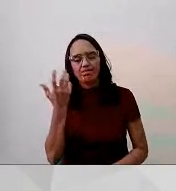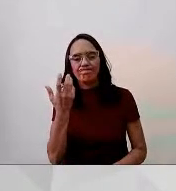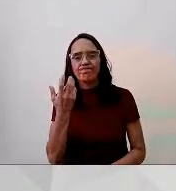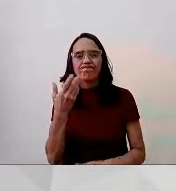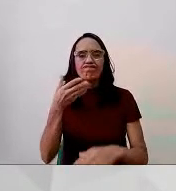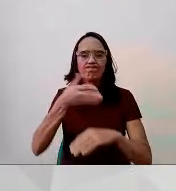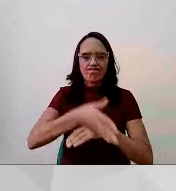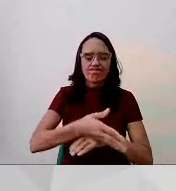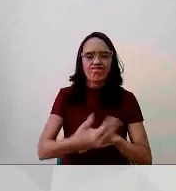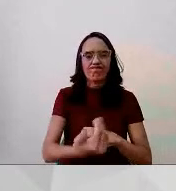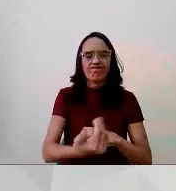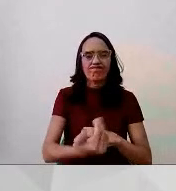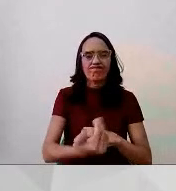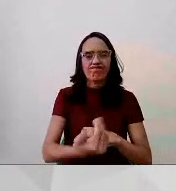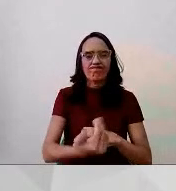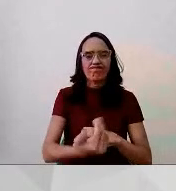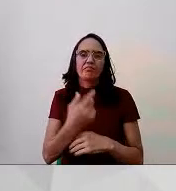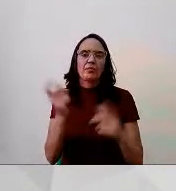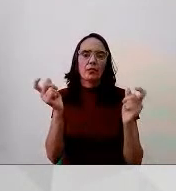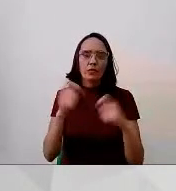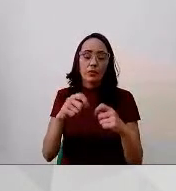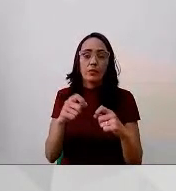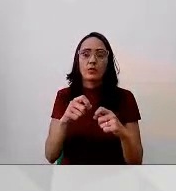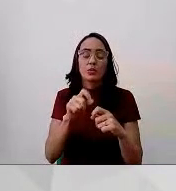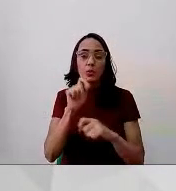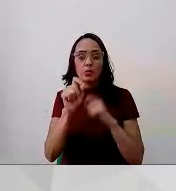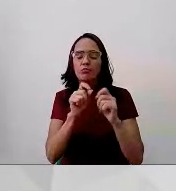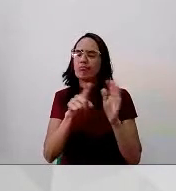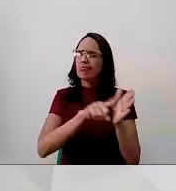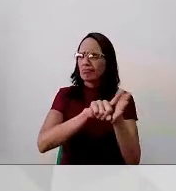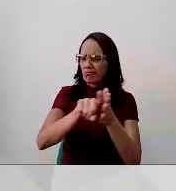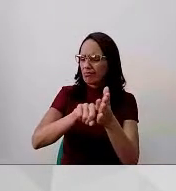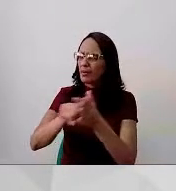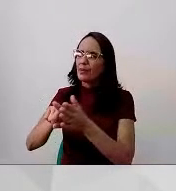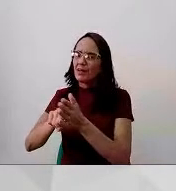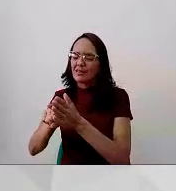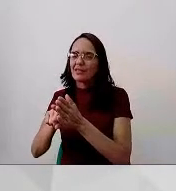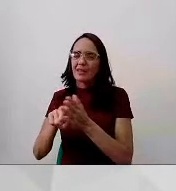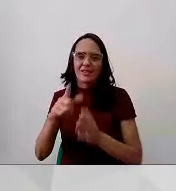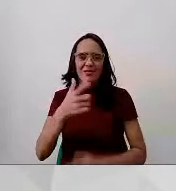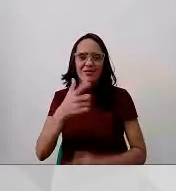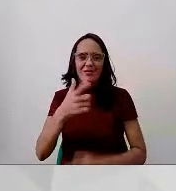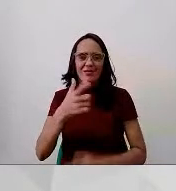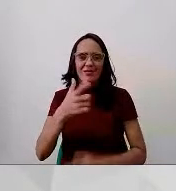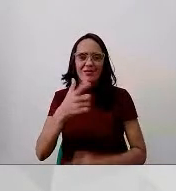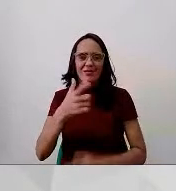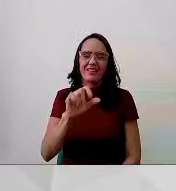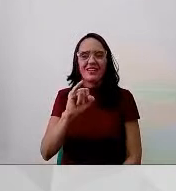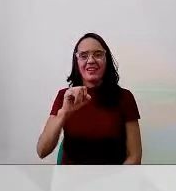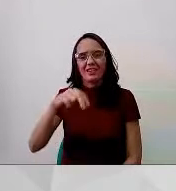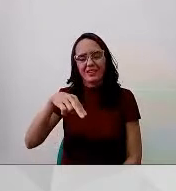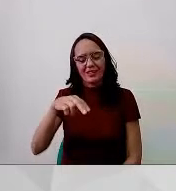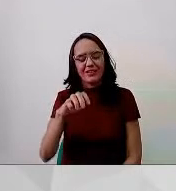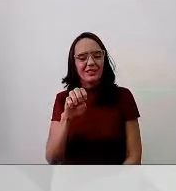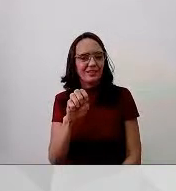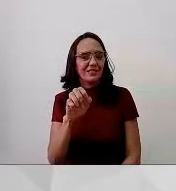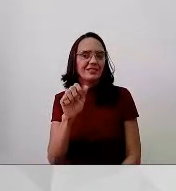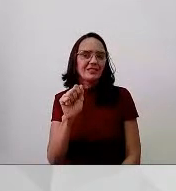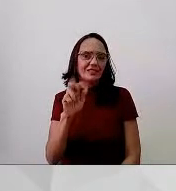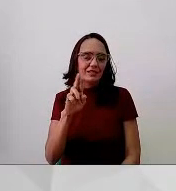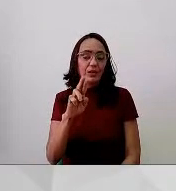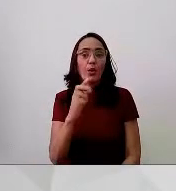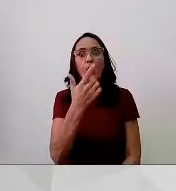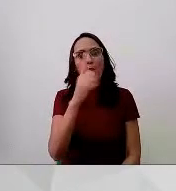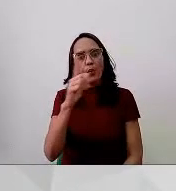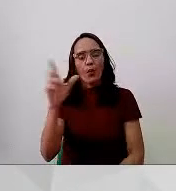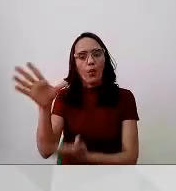o mapeamento não linear, que era a grande deficiência do modelo Perceptum, né? Então, a regra de aprendizado